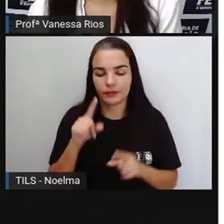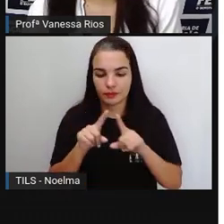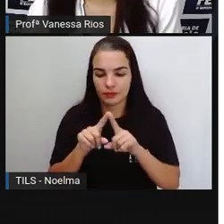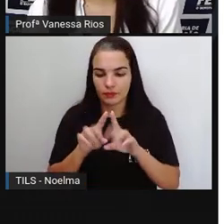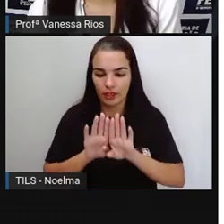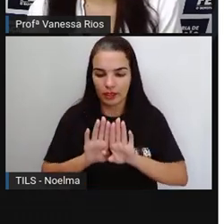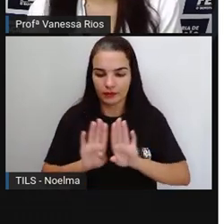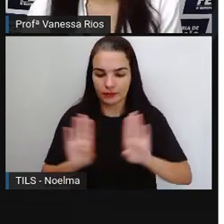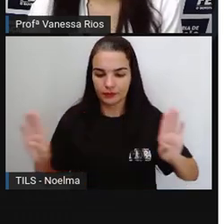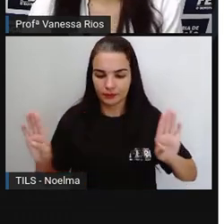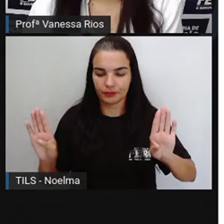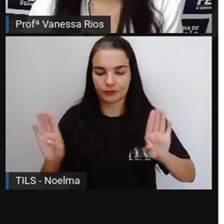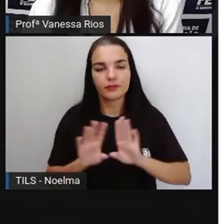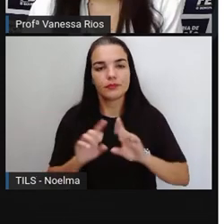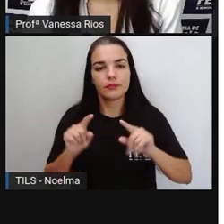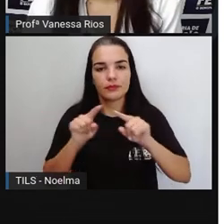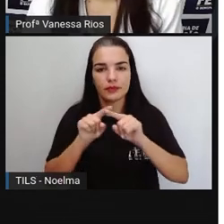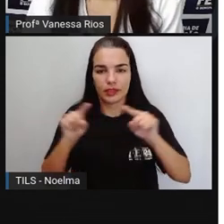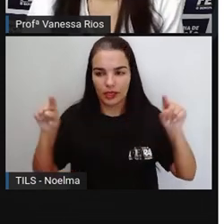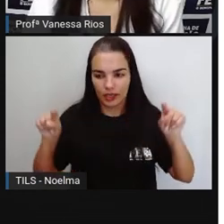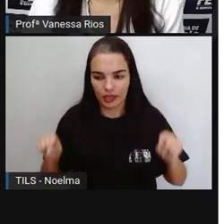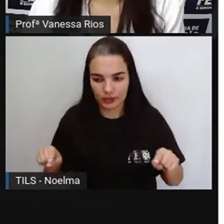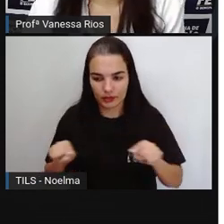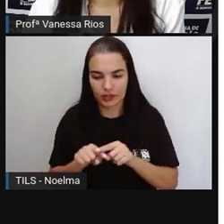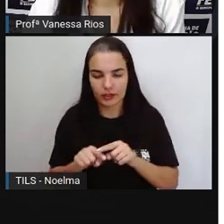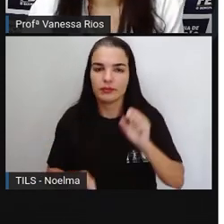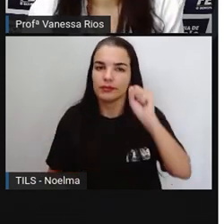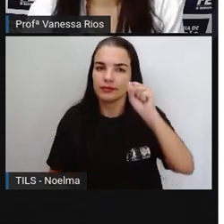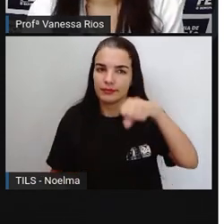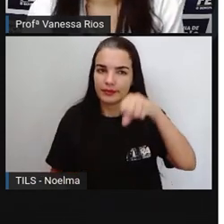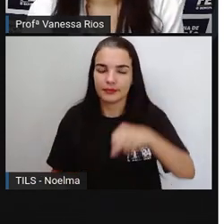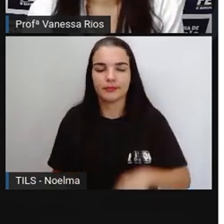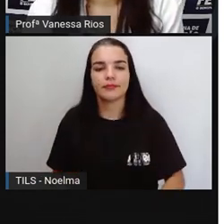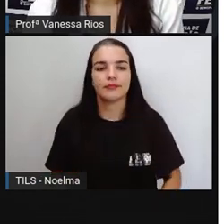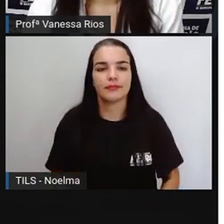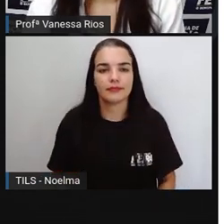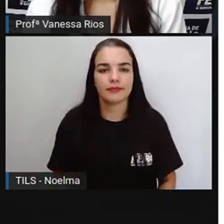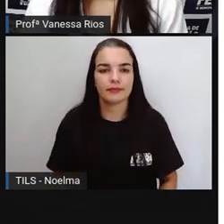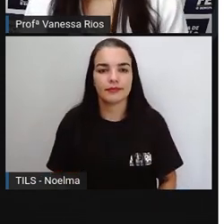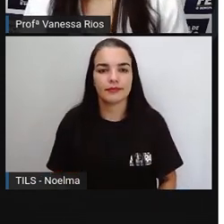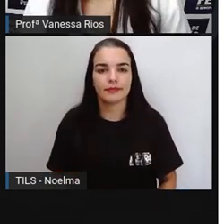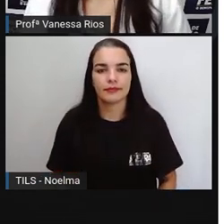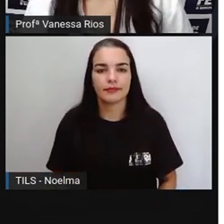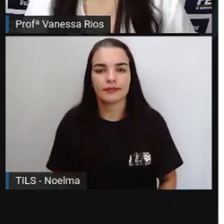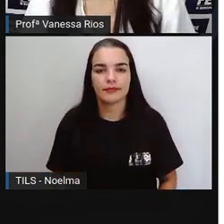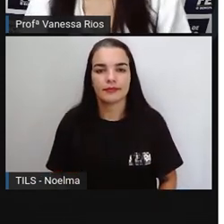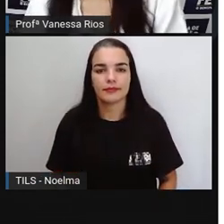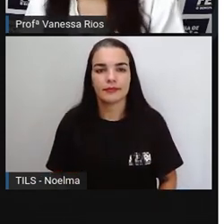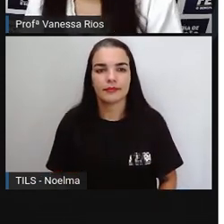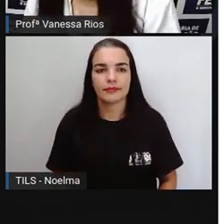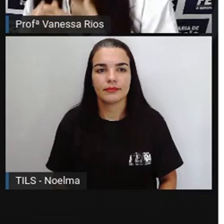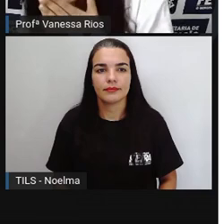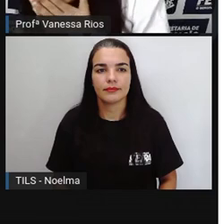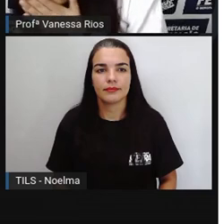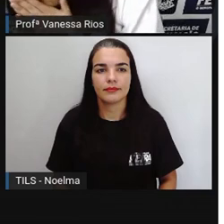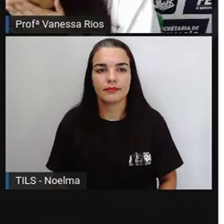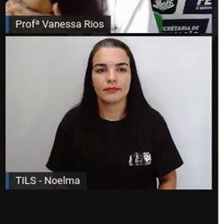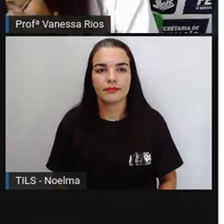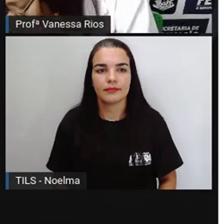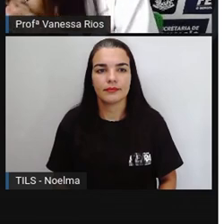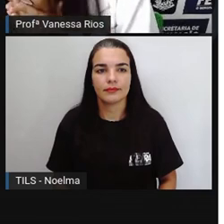caixa de sapatos são formados por retângulos. Vou parar um pouquinho aqui para